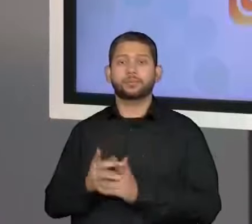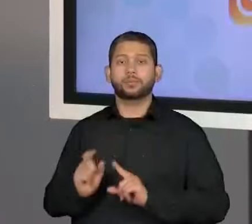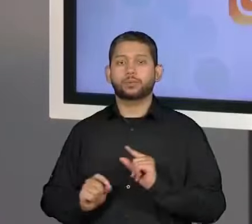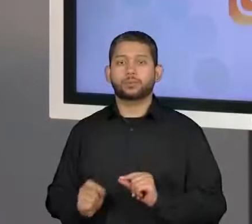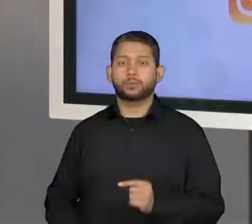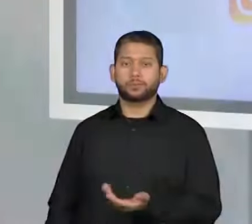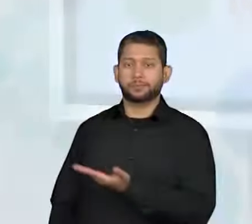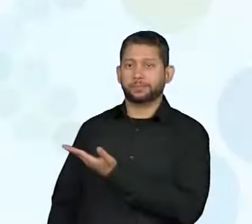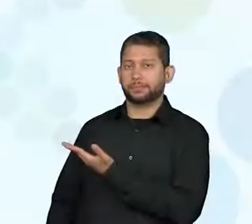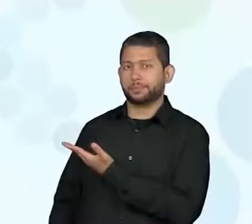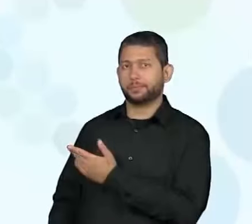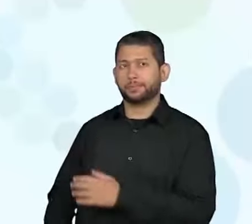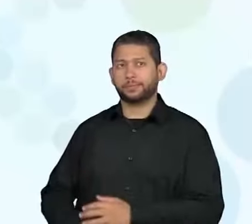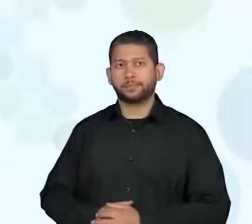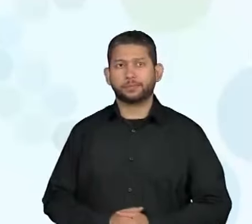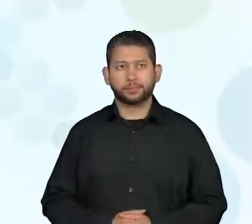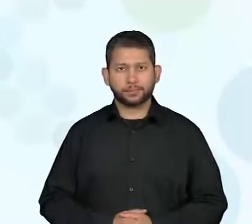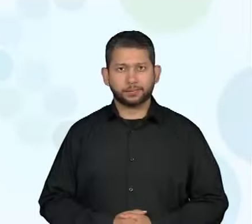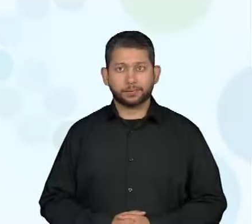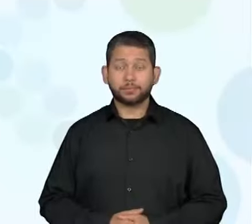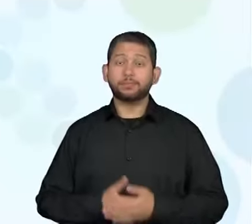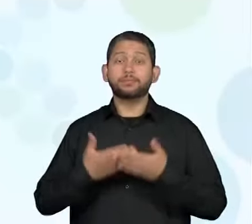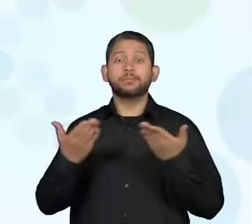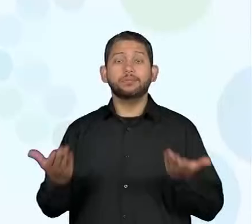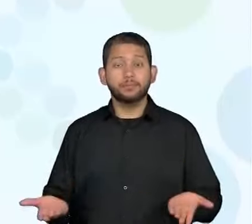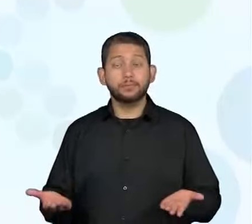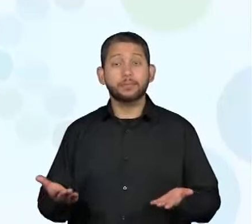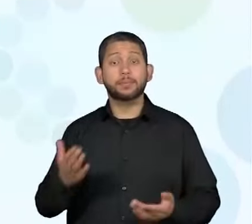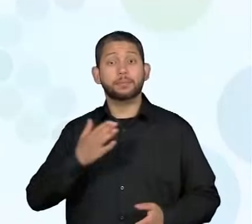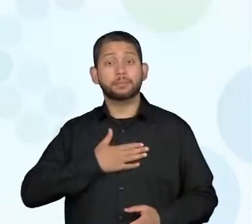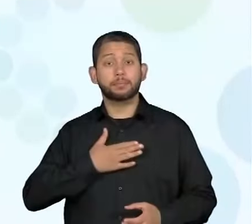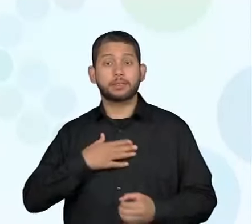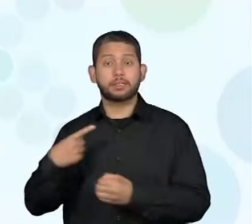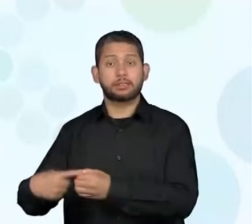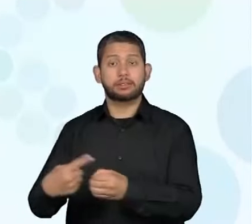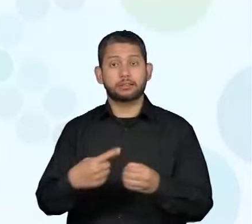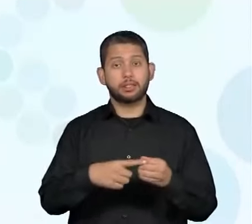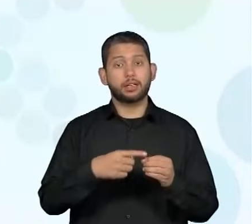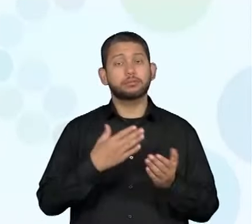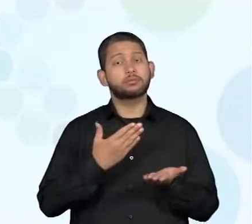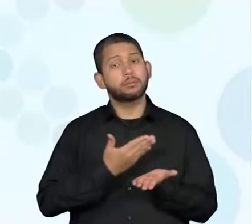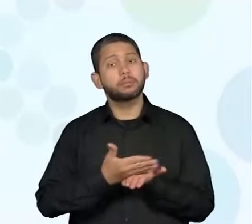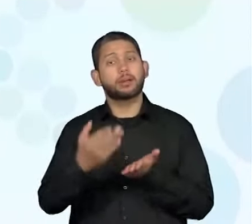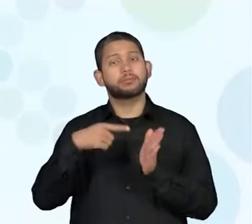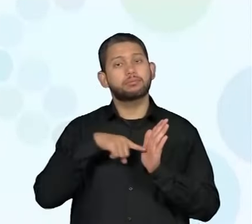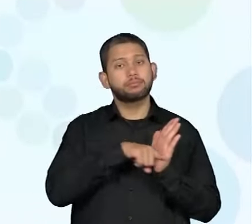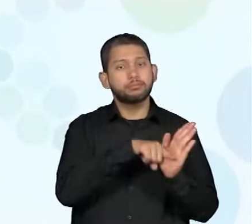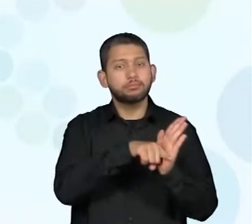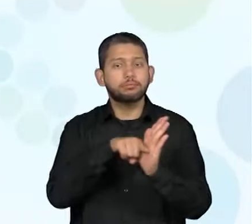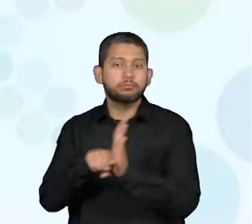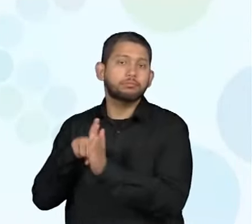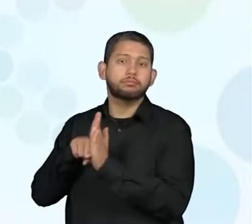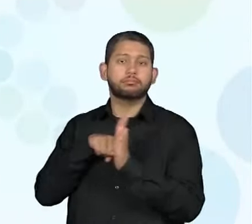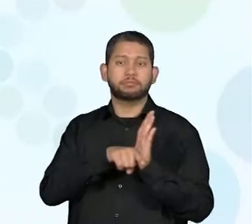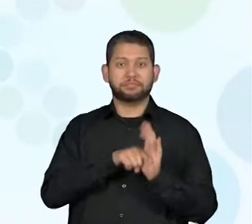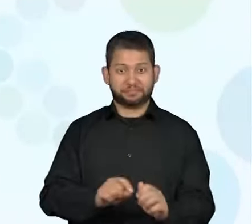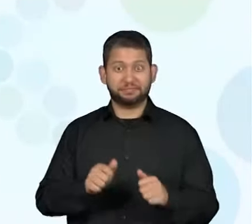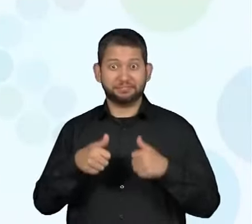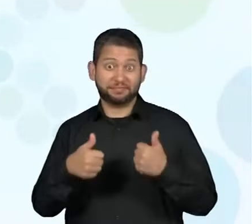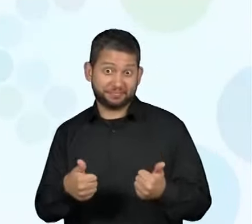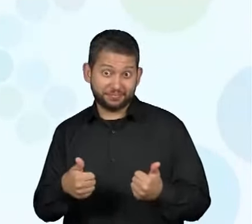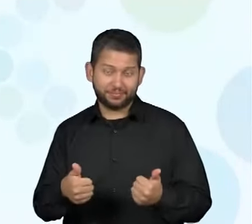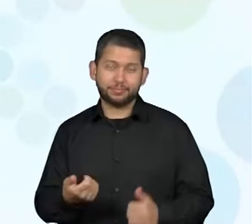aula. Vamos lá? Olha só, uma pesquisa Minha Cidade. Cá estamos